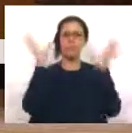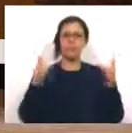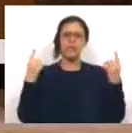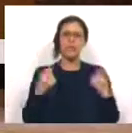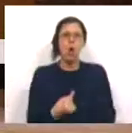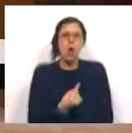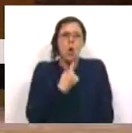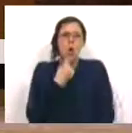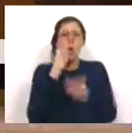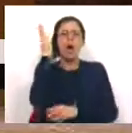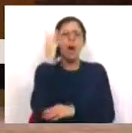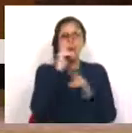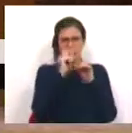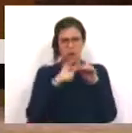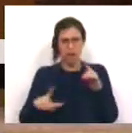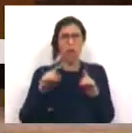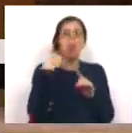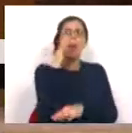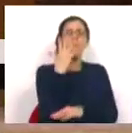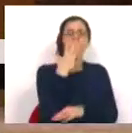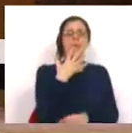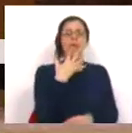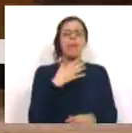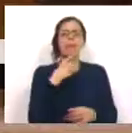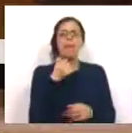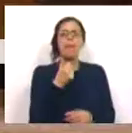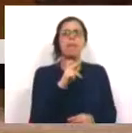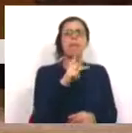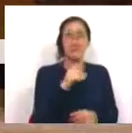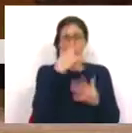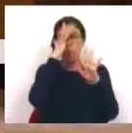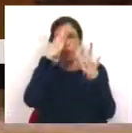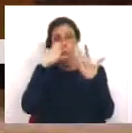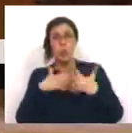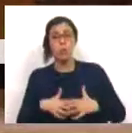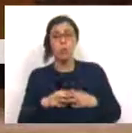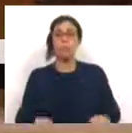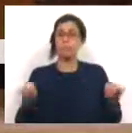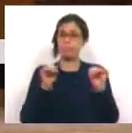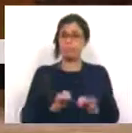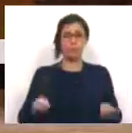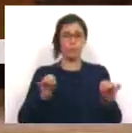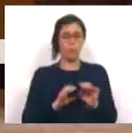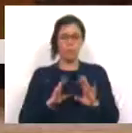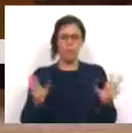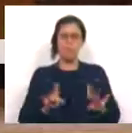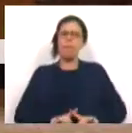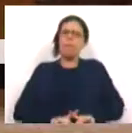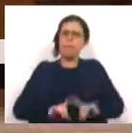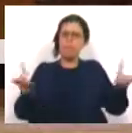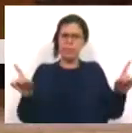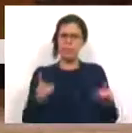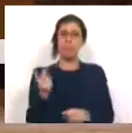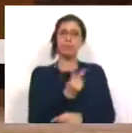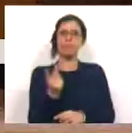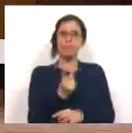presença massiva do eucalipto e do pinheiro bravo na nossa floresta, mas é inequívoco, ou inequívoca, aliás, a diferenciação entre